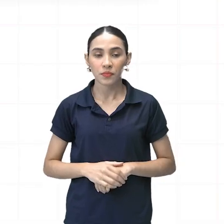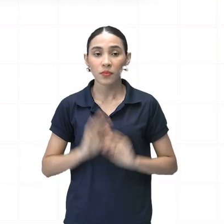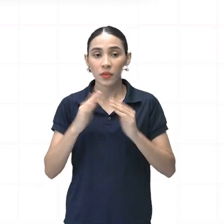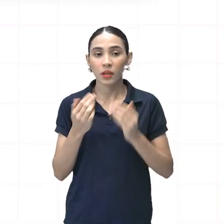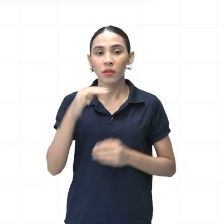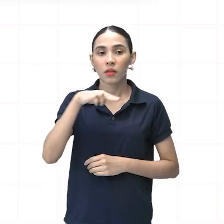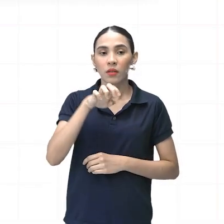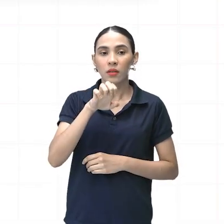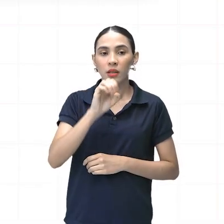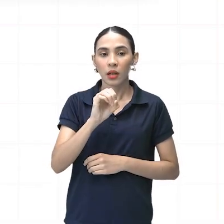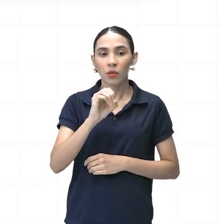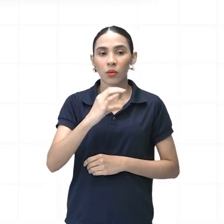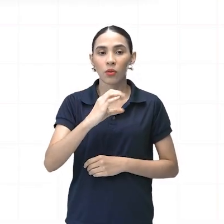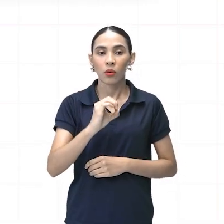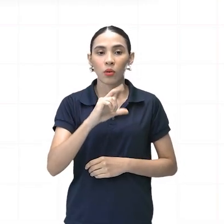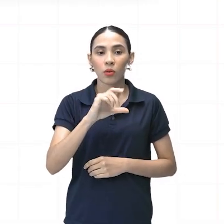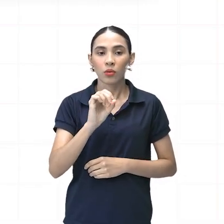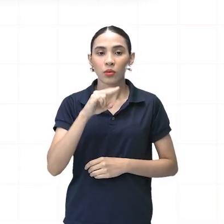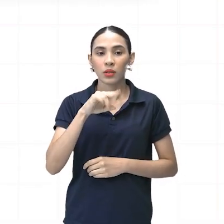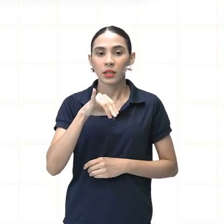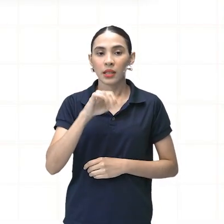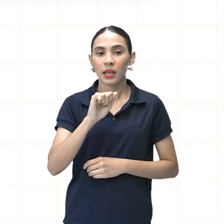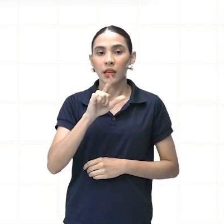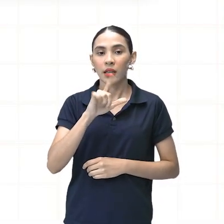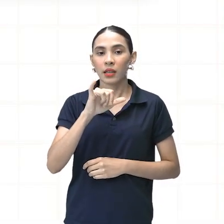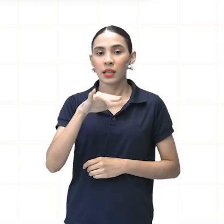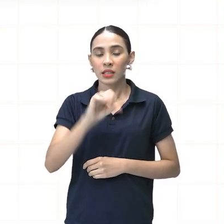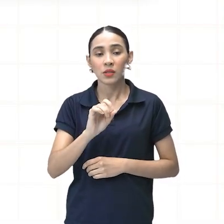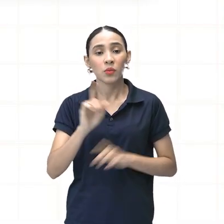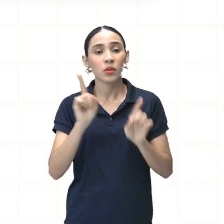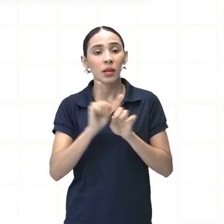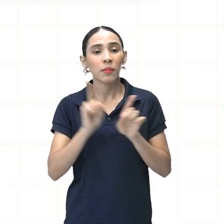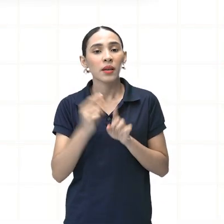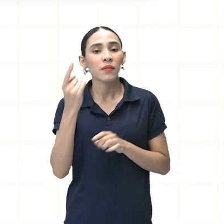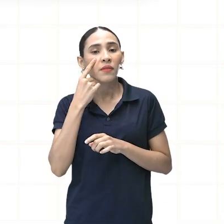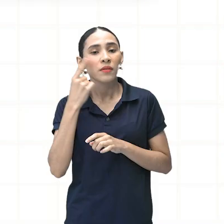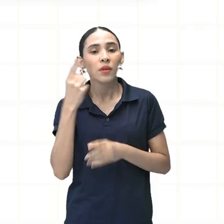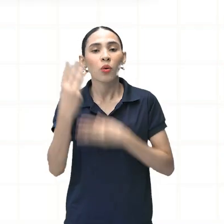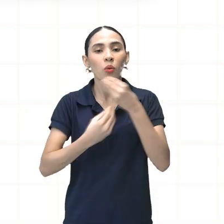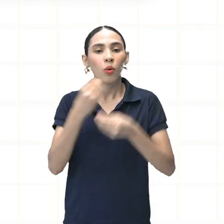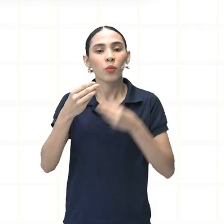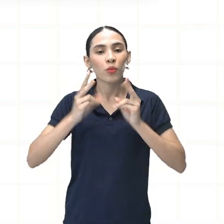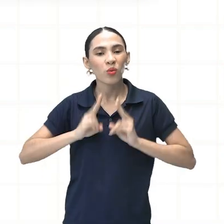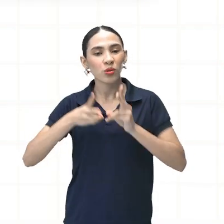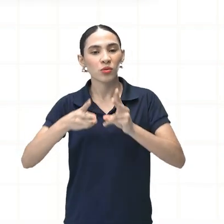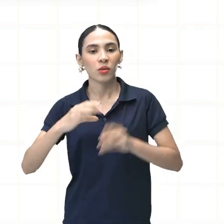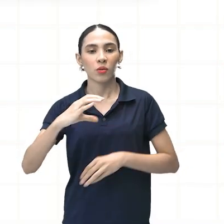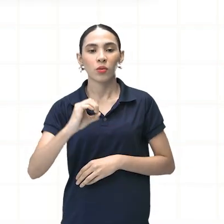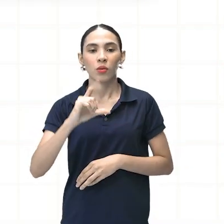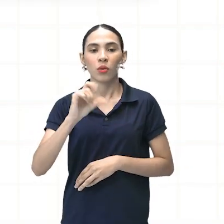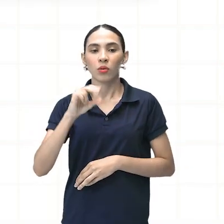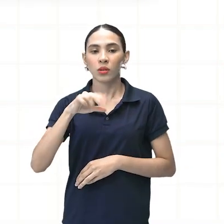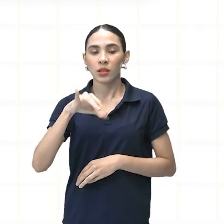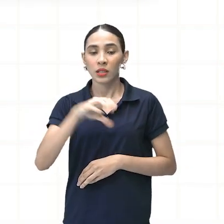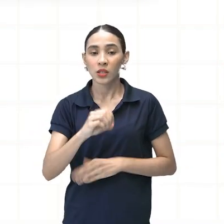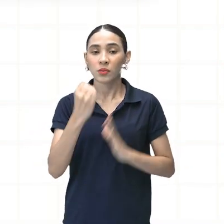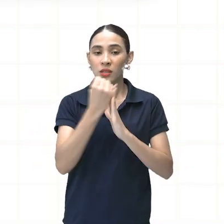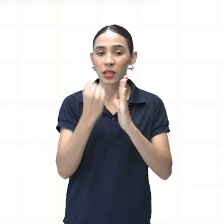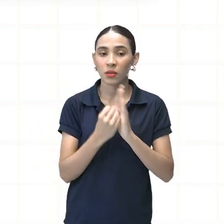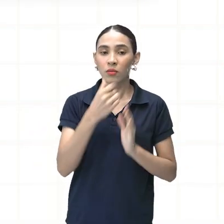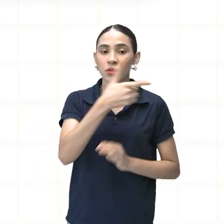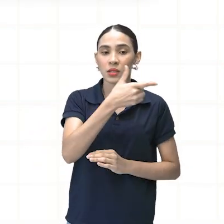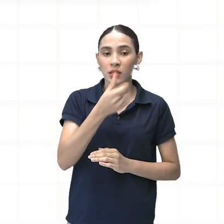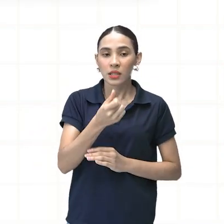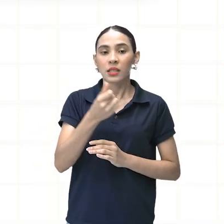o neocolonialismo, ele é muitas vezes visto como uma continuação do colonialismo, lá do século XVI, do